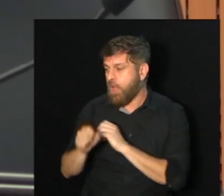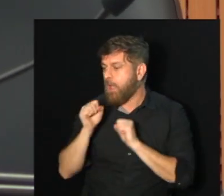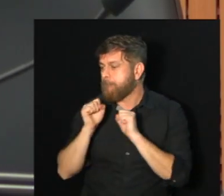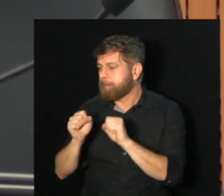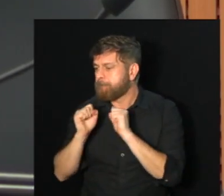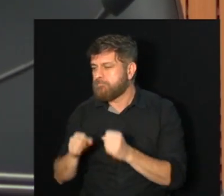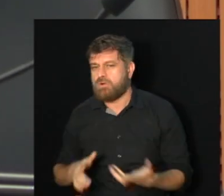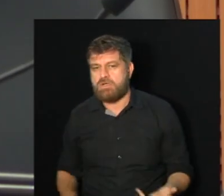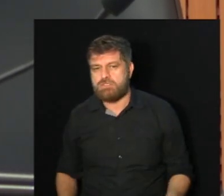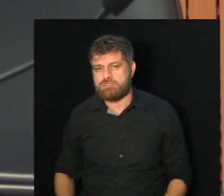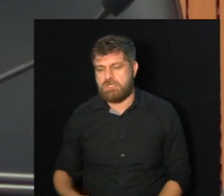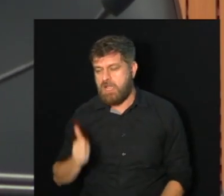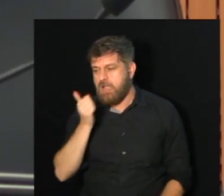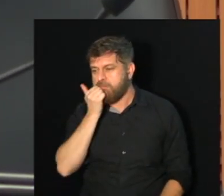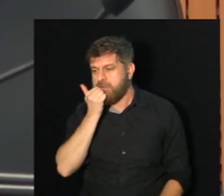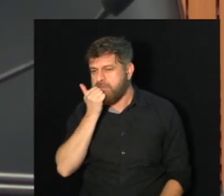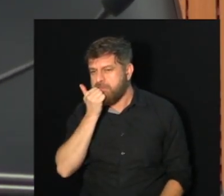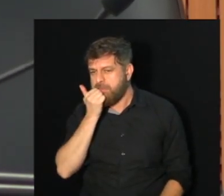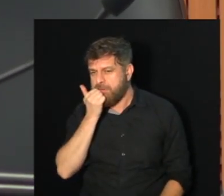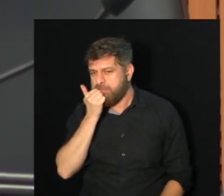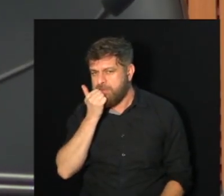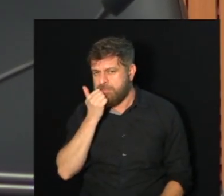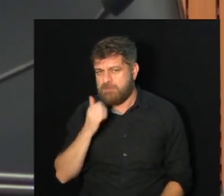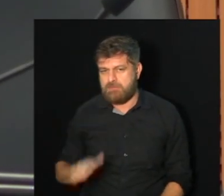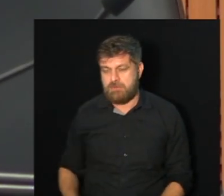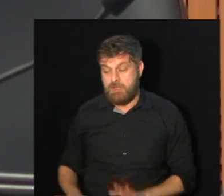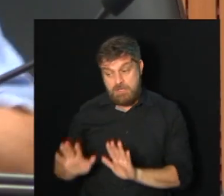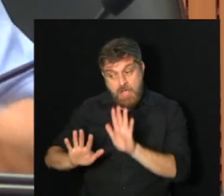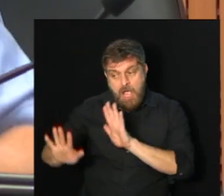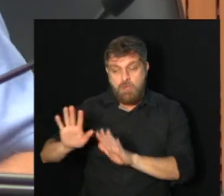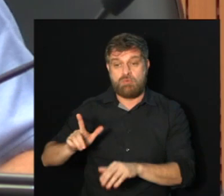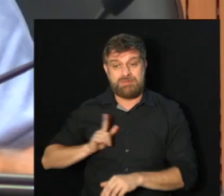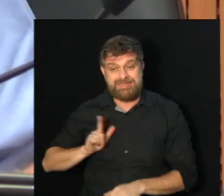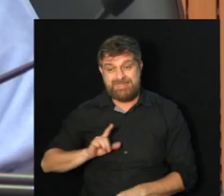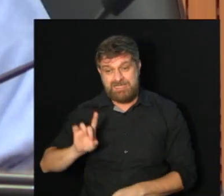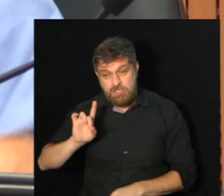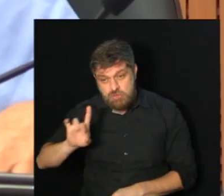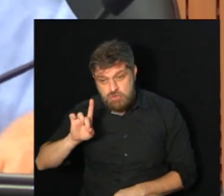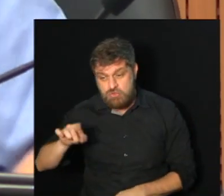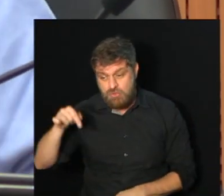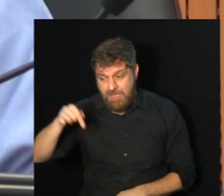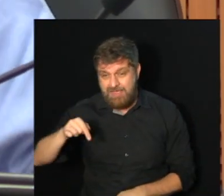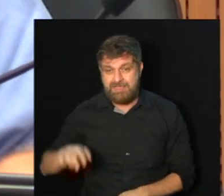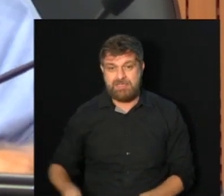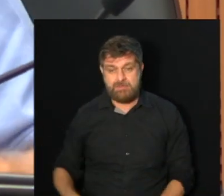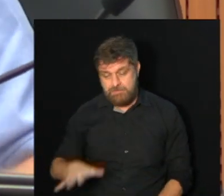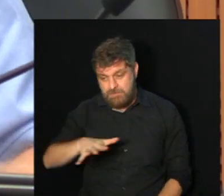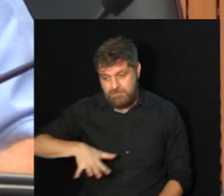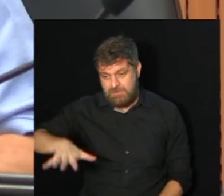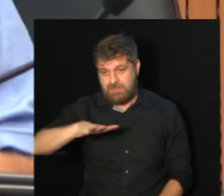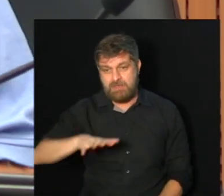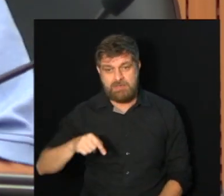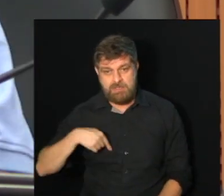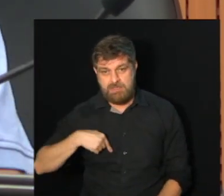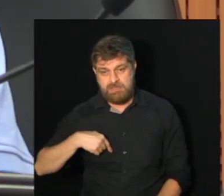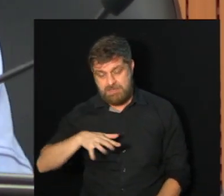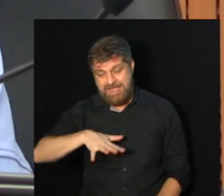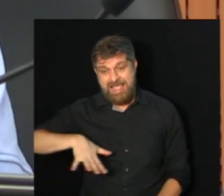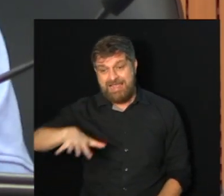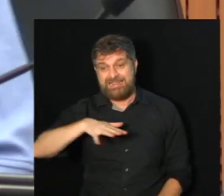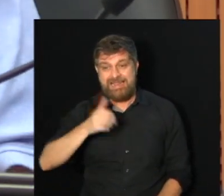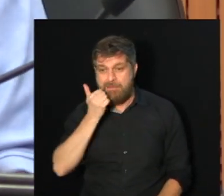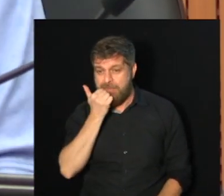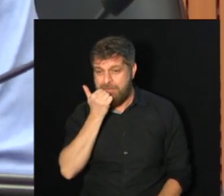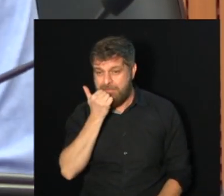falar na Pan-Americano, não sei que está... Não, não pode. Ele só pode usar as frequências habilitadas para